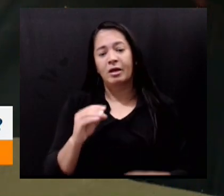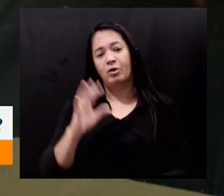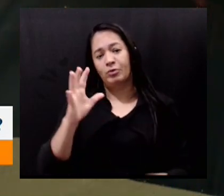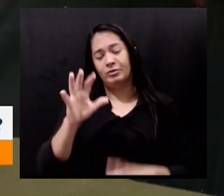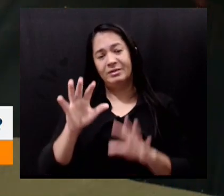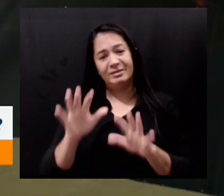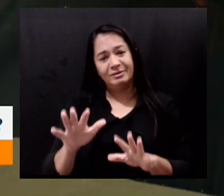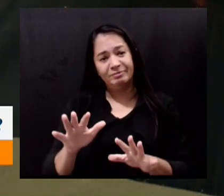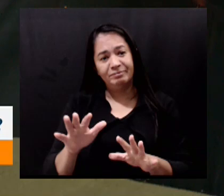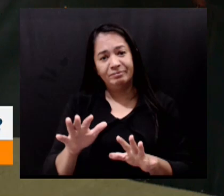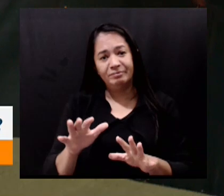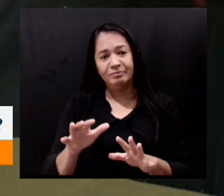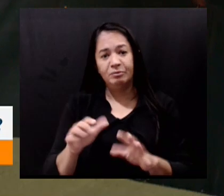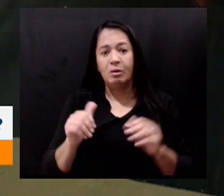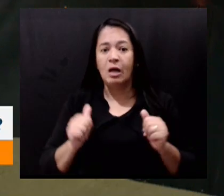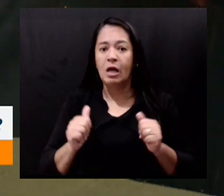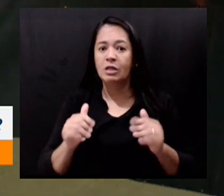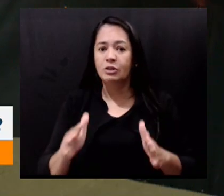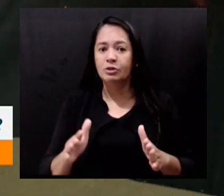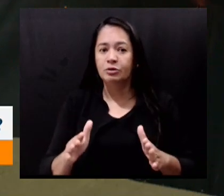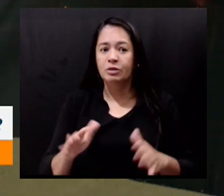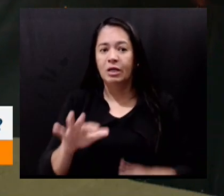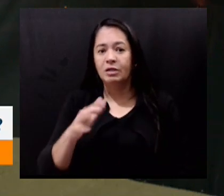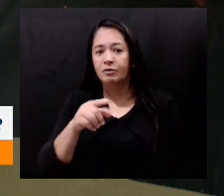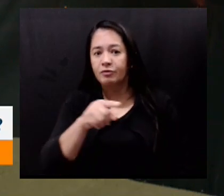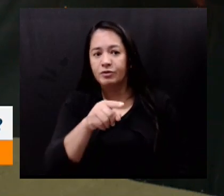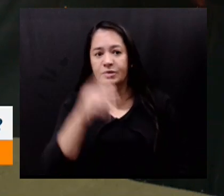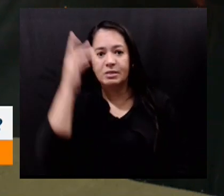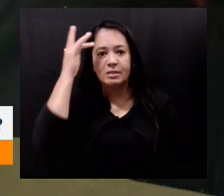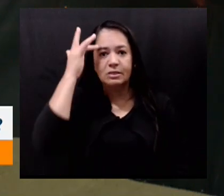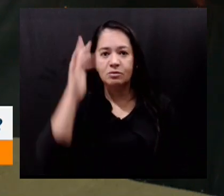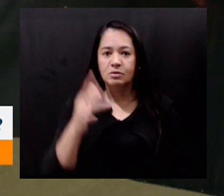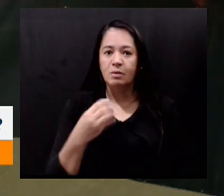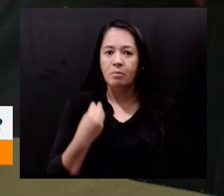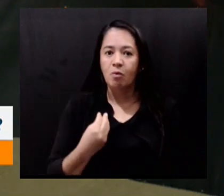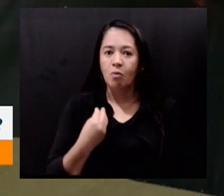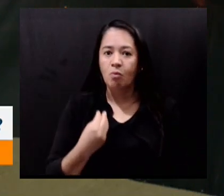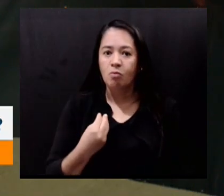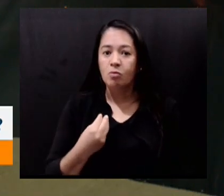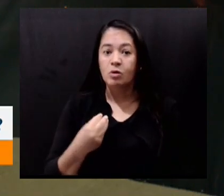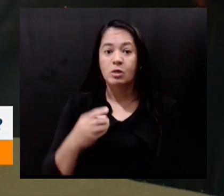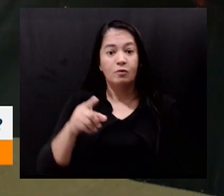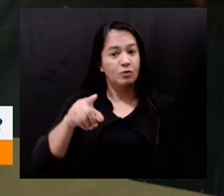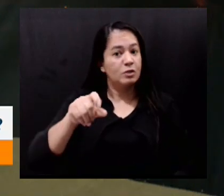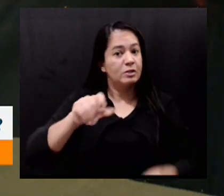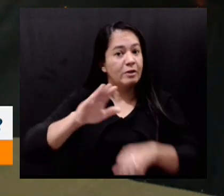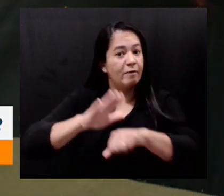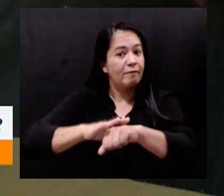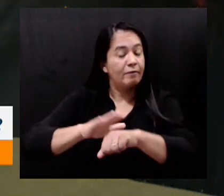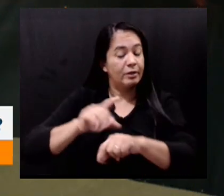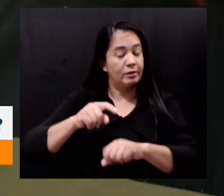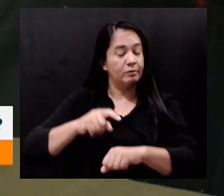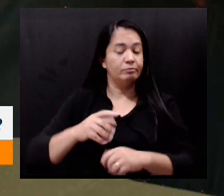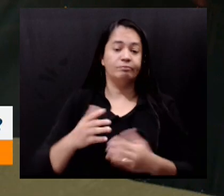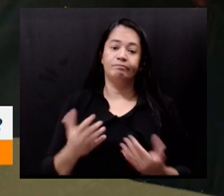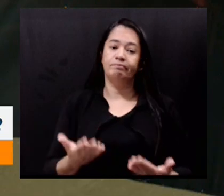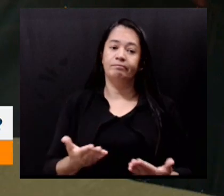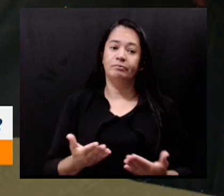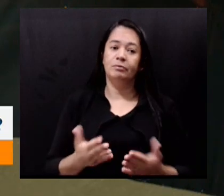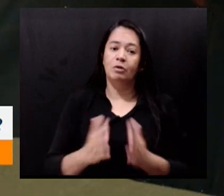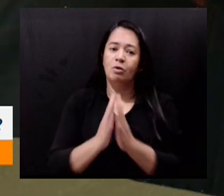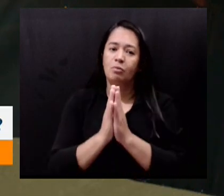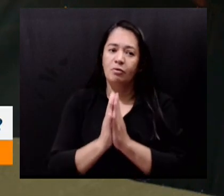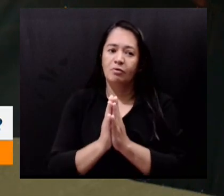ação que às vezes você não tem nem noção do que você está fazendo ali, né. Então, eu gostaria de falar com a Fabiana sobre